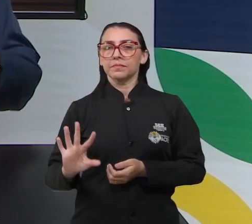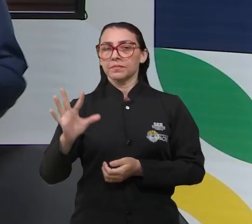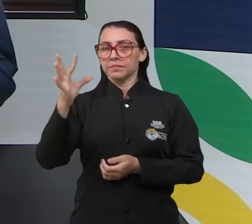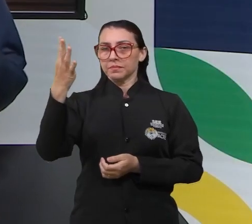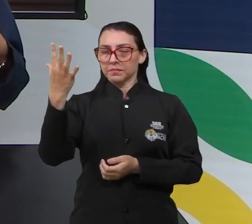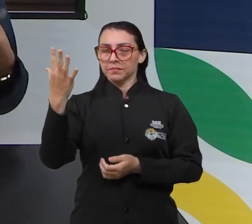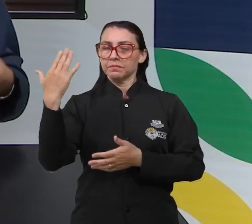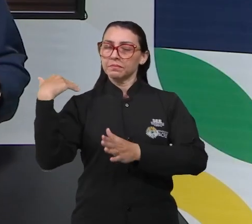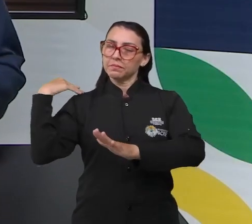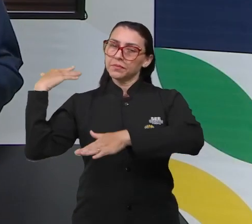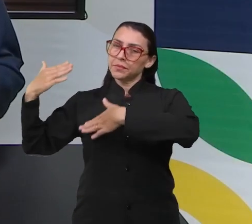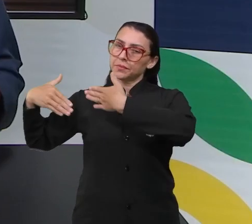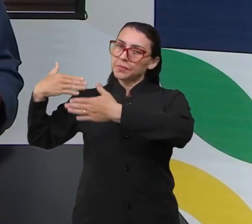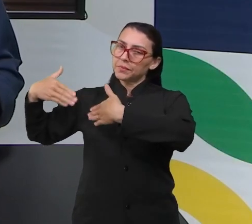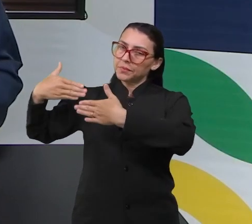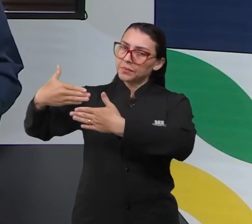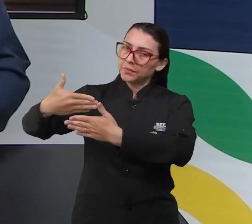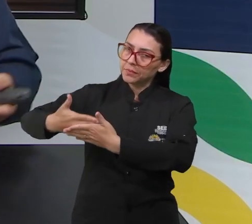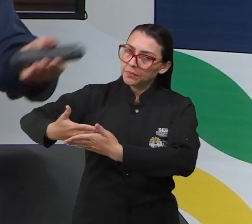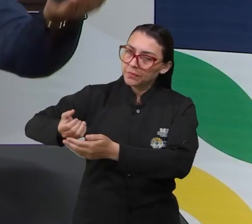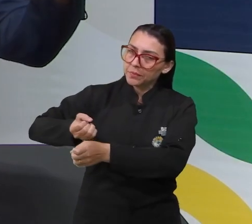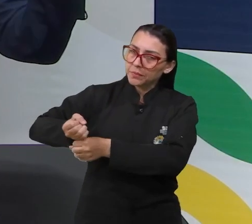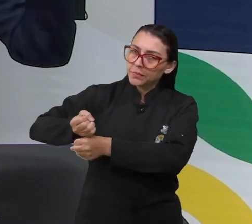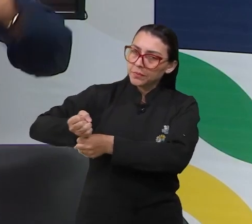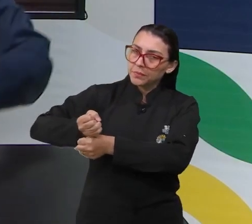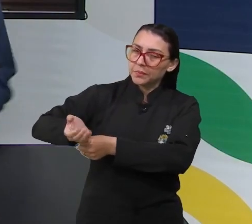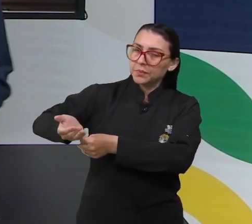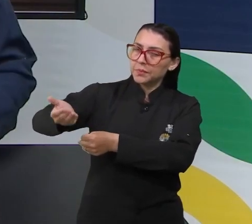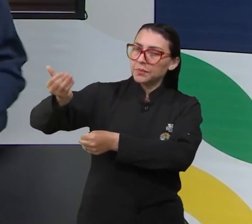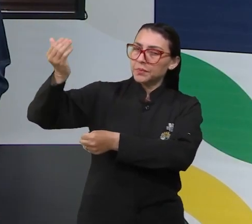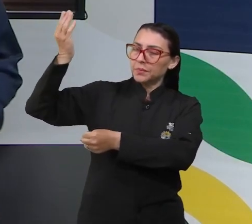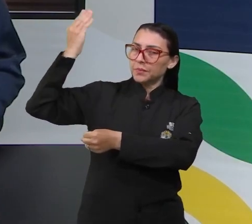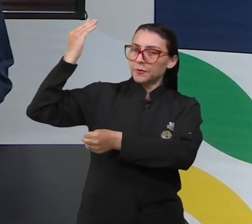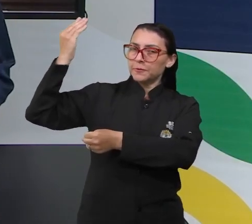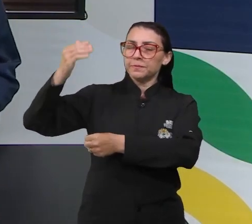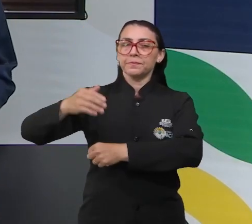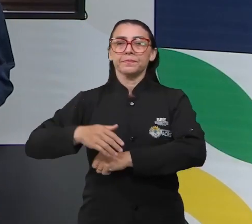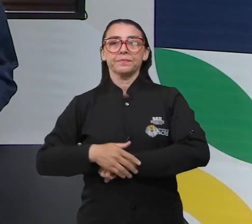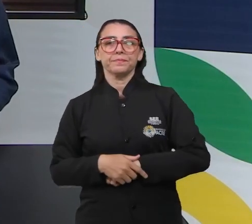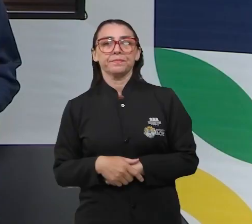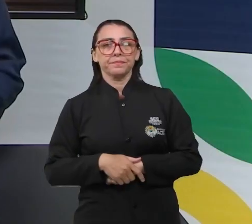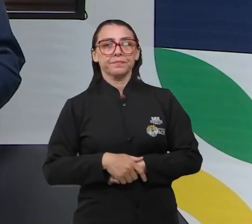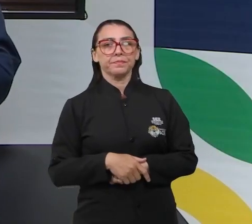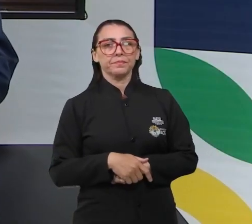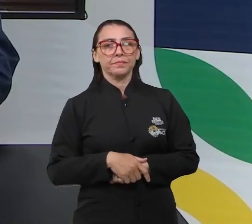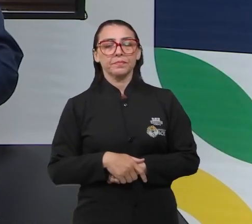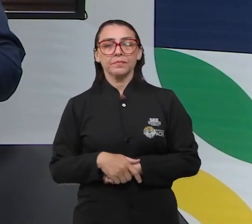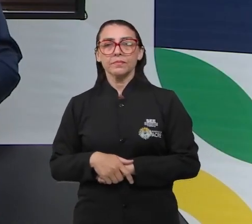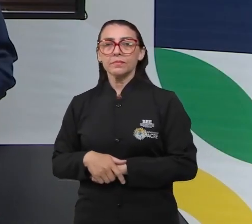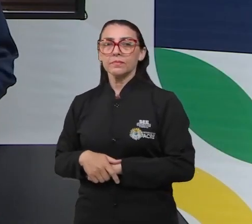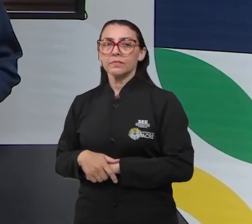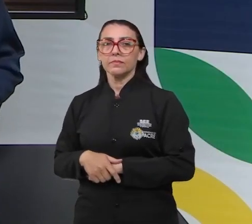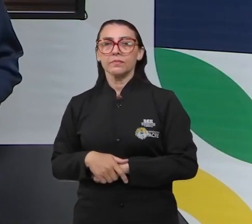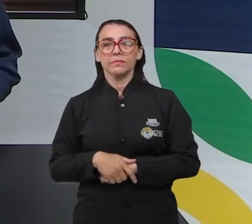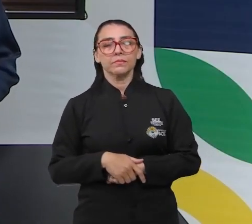vem acontecendo ao longo dos anos, desde os primórdios aí, Brasil colônia, conforme diz o nosso